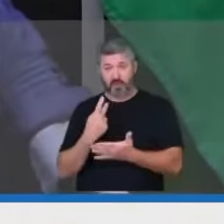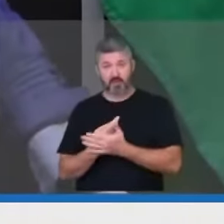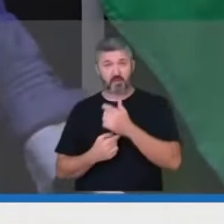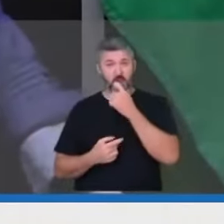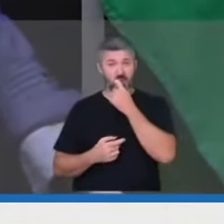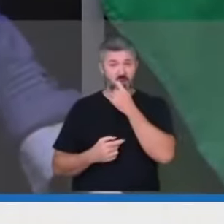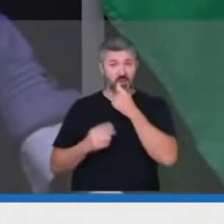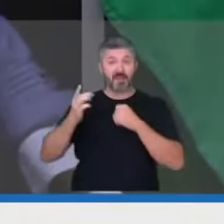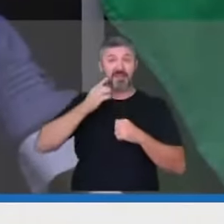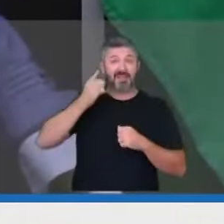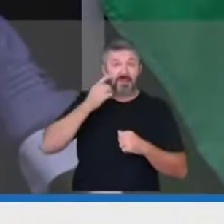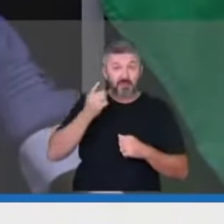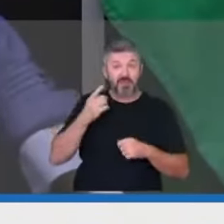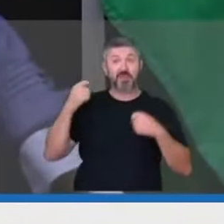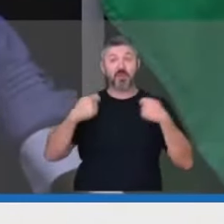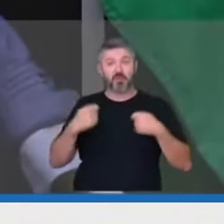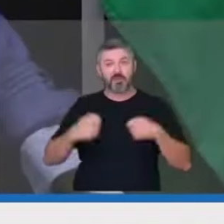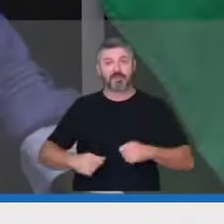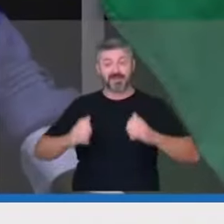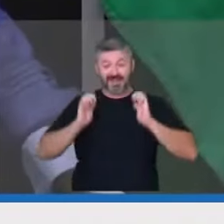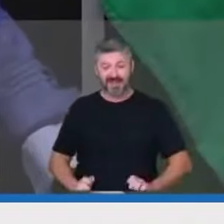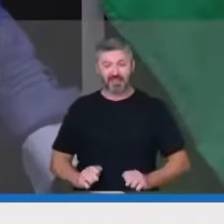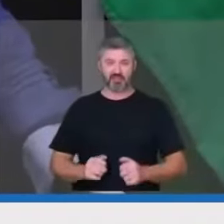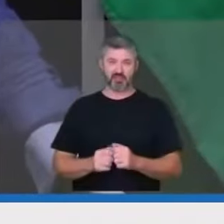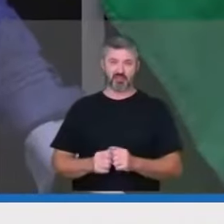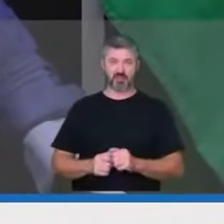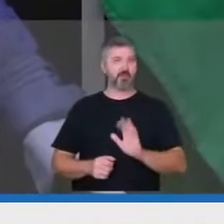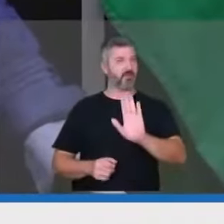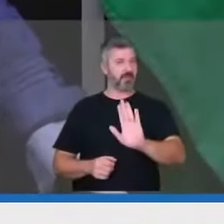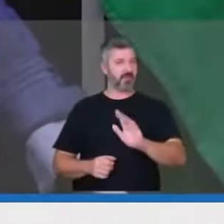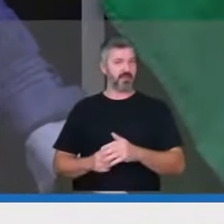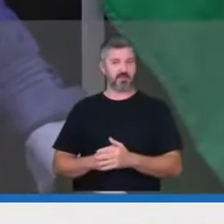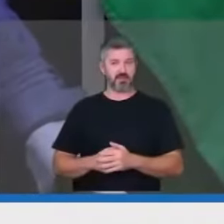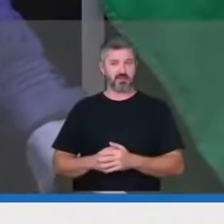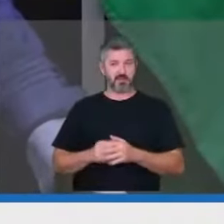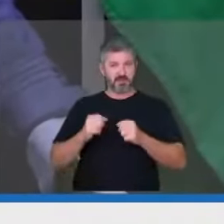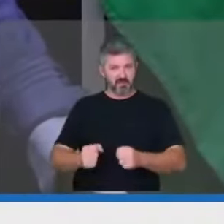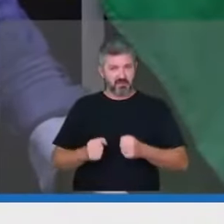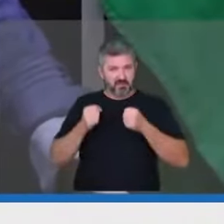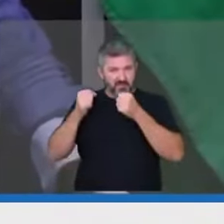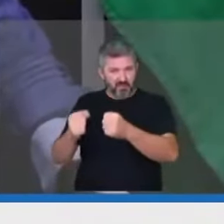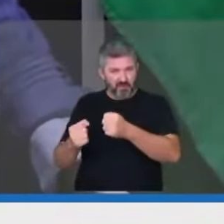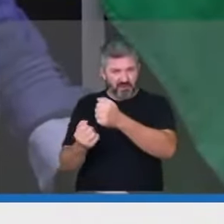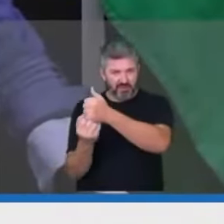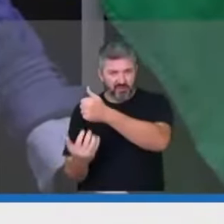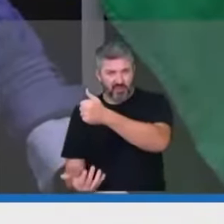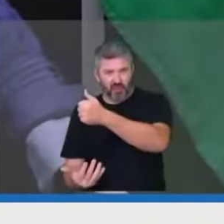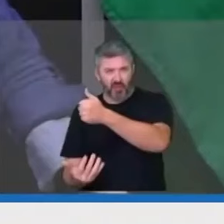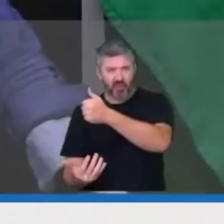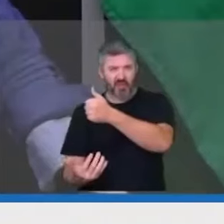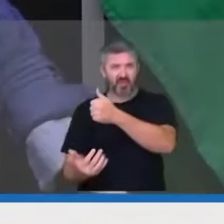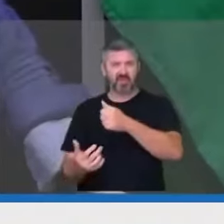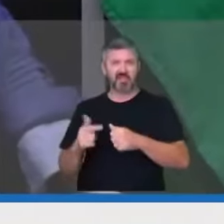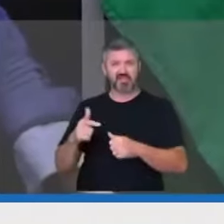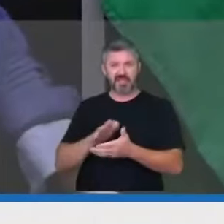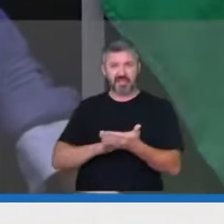feito através do X, o antigo Twitter, e ele está sendo discutido aqui na Câmara dos Deputados. No início, quando Arthur Lira falou